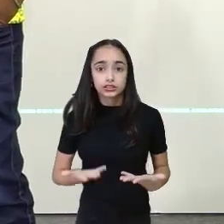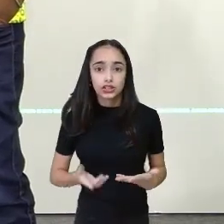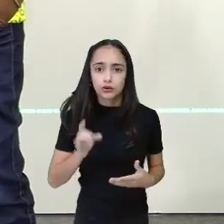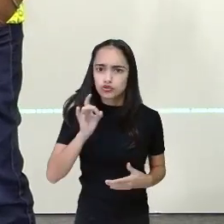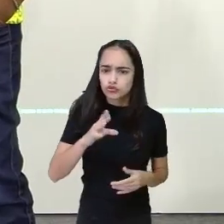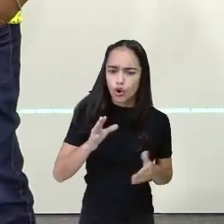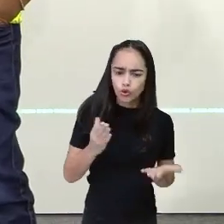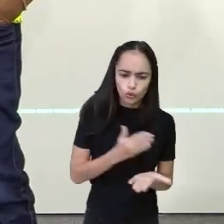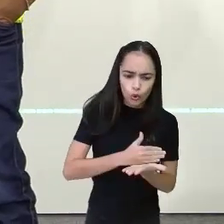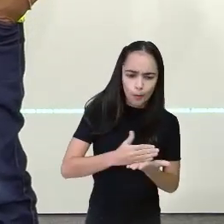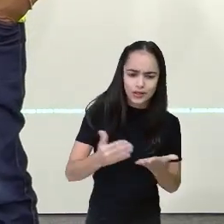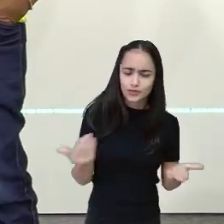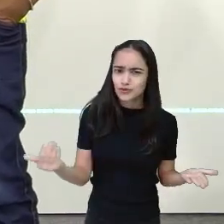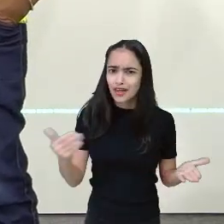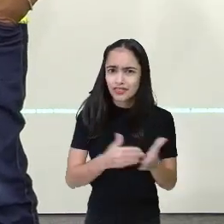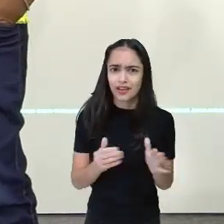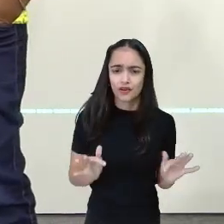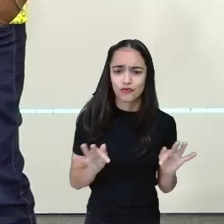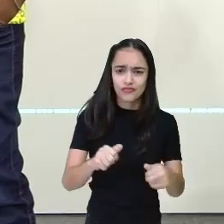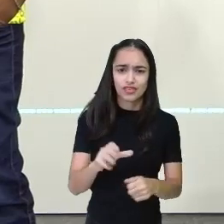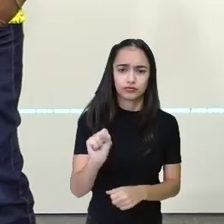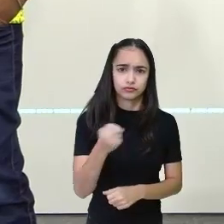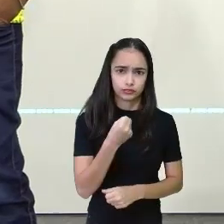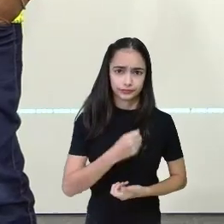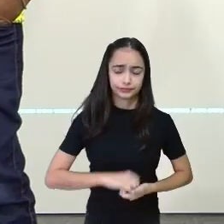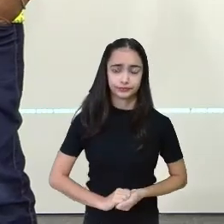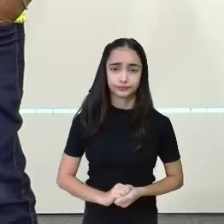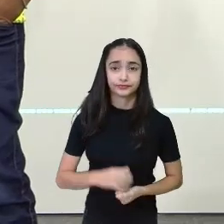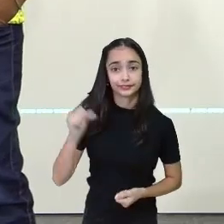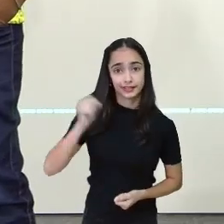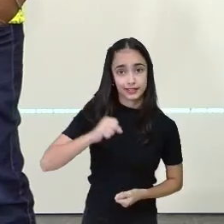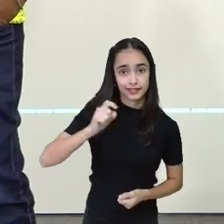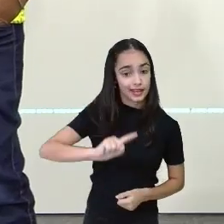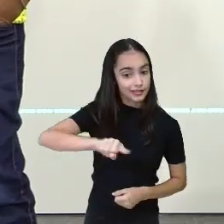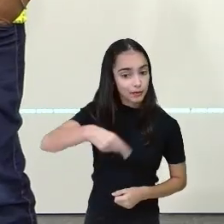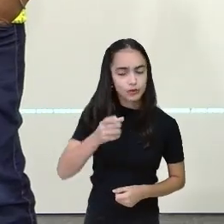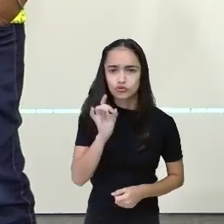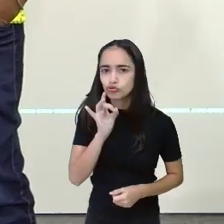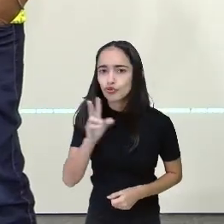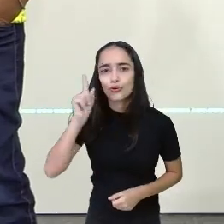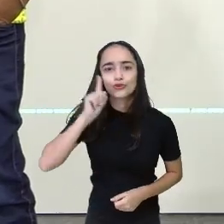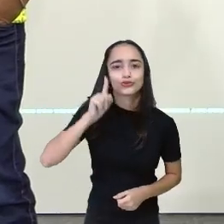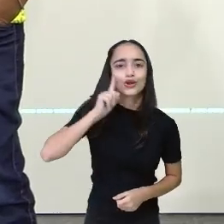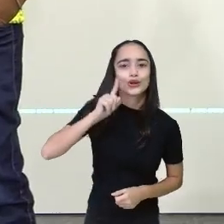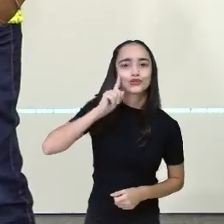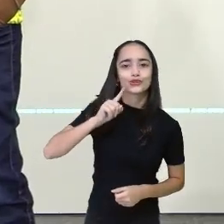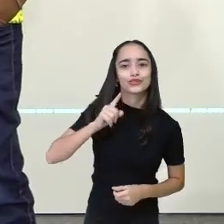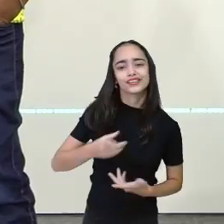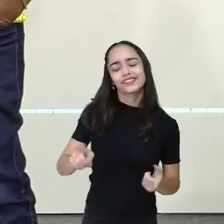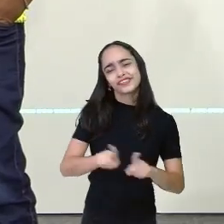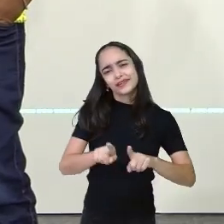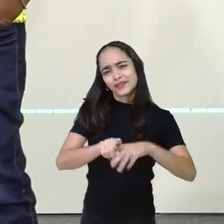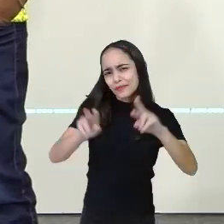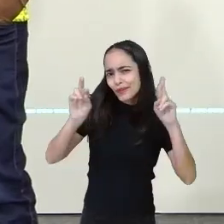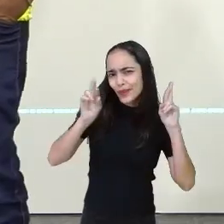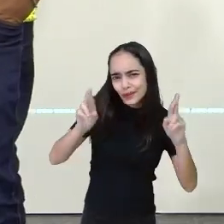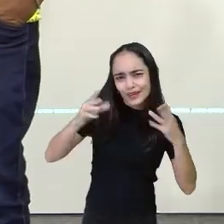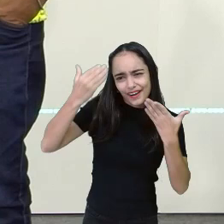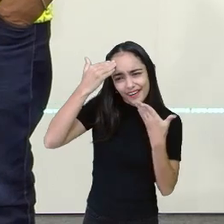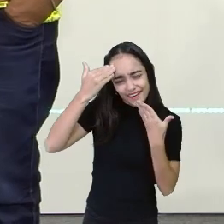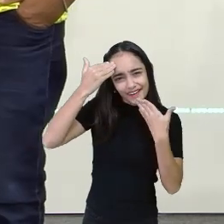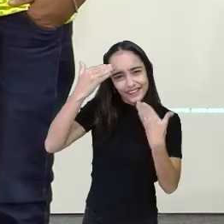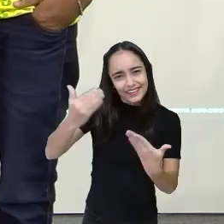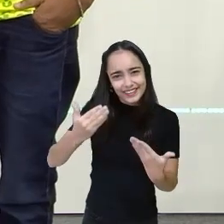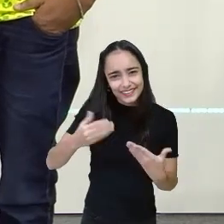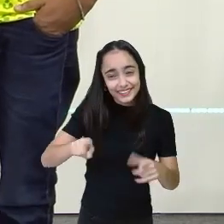Copa? do início até as oitavas de final. Sim. Aí depois só fica os Estados Unidos aí, e os torcedores agradecem, as seleções agradecem,